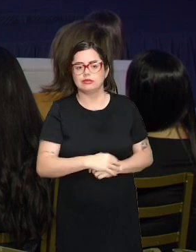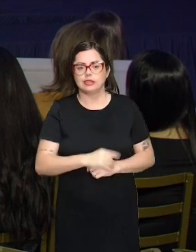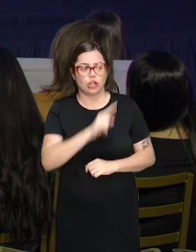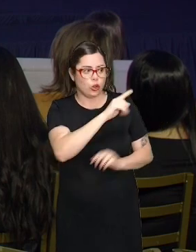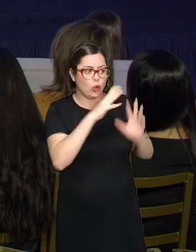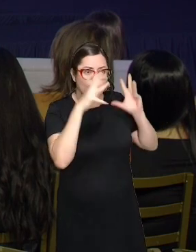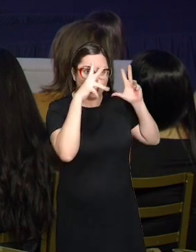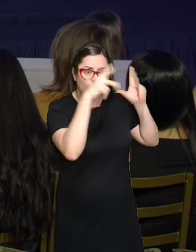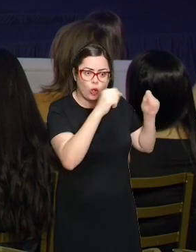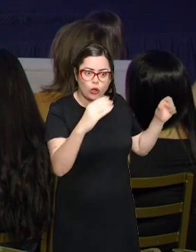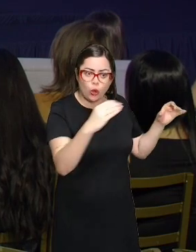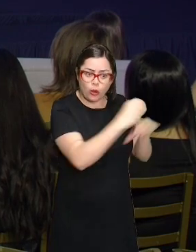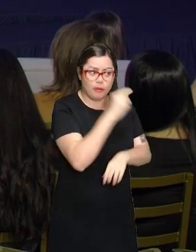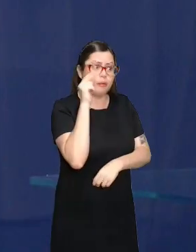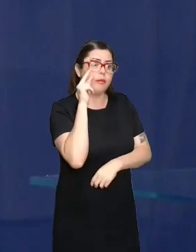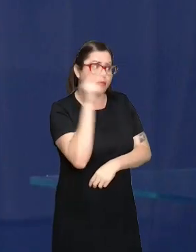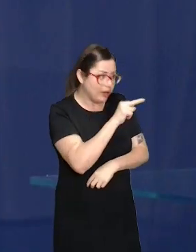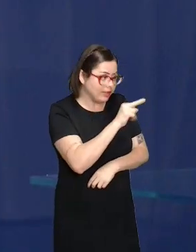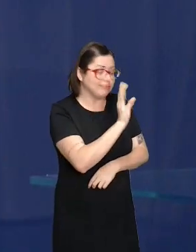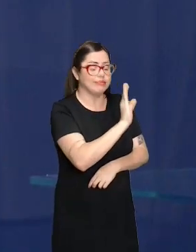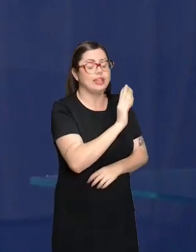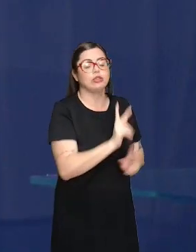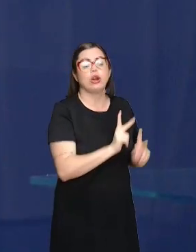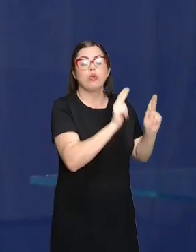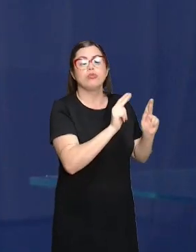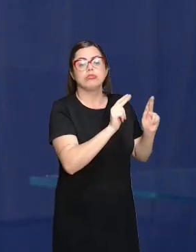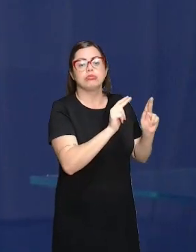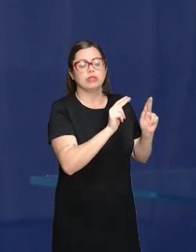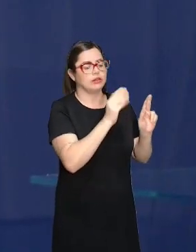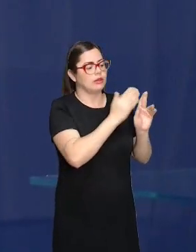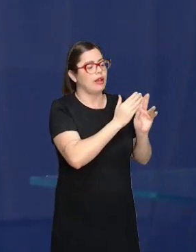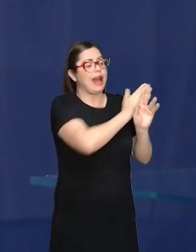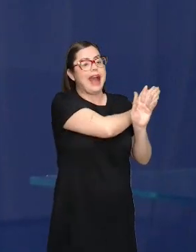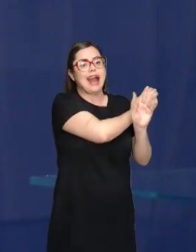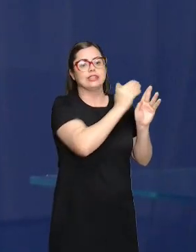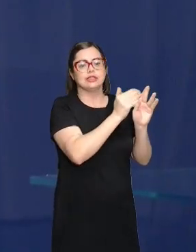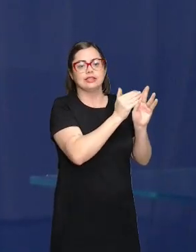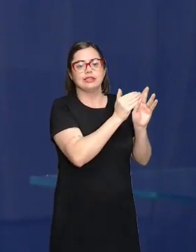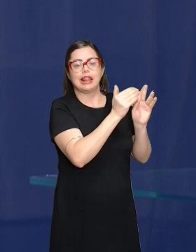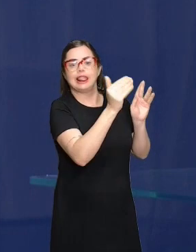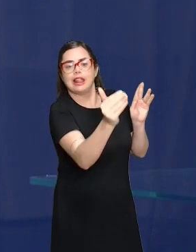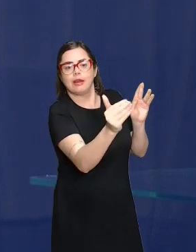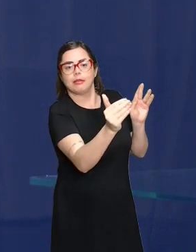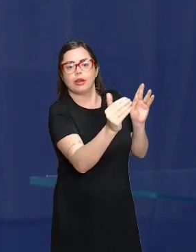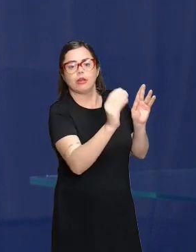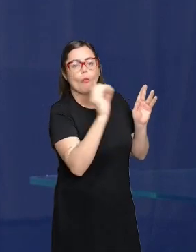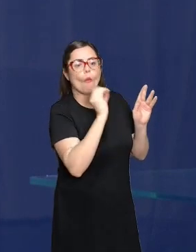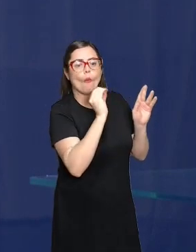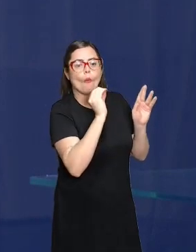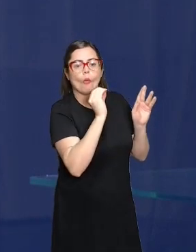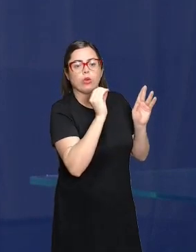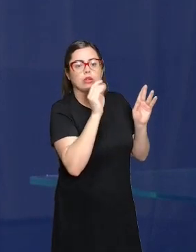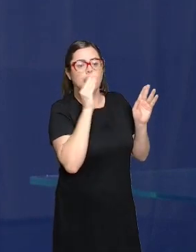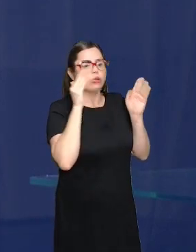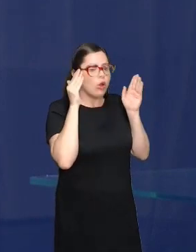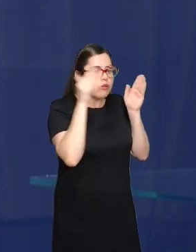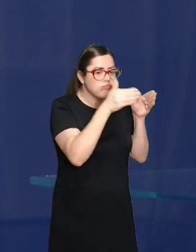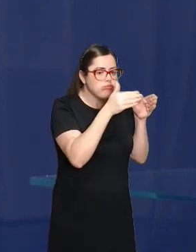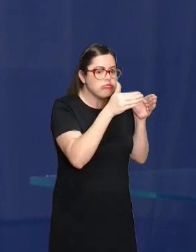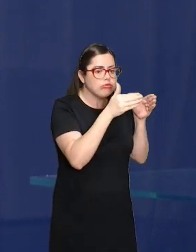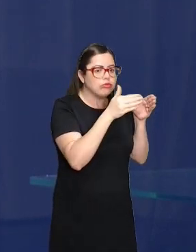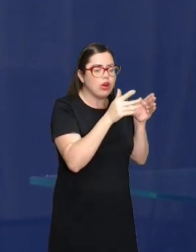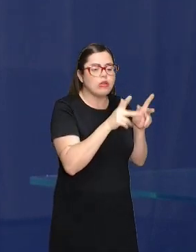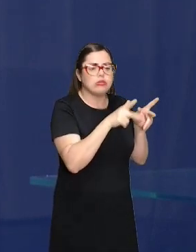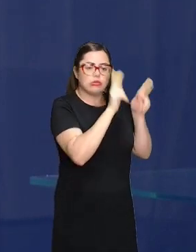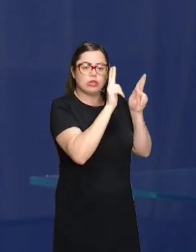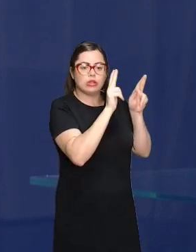sucesso, você não está vendo toda a jornada antes. E, assim, eu acho que não tem tanta solução, porque, assim, você também não